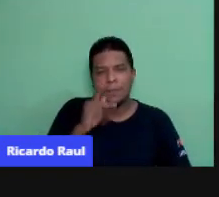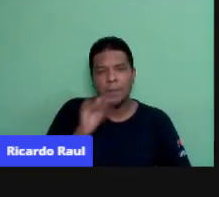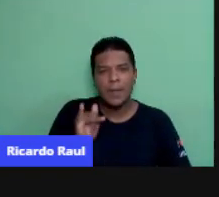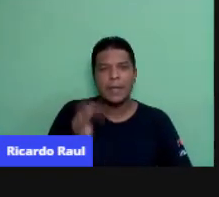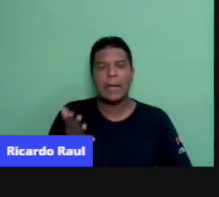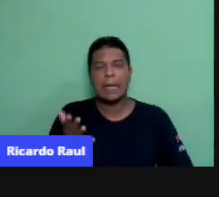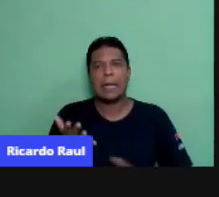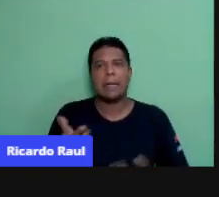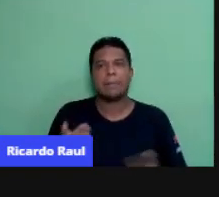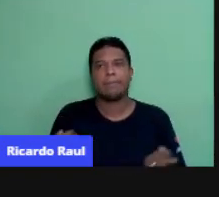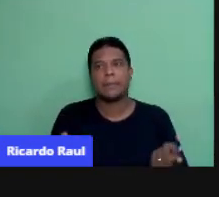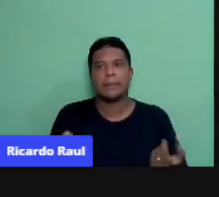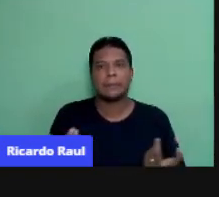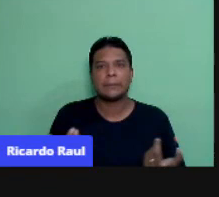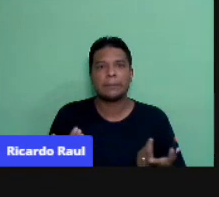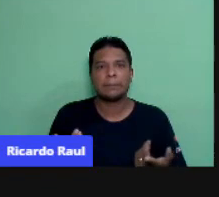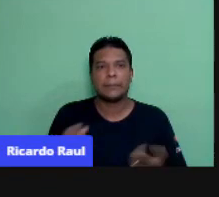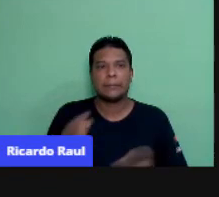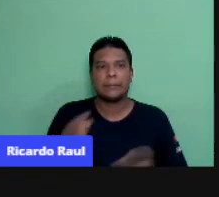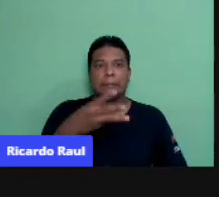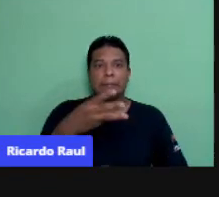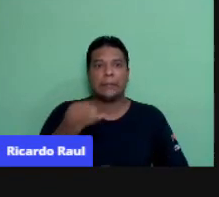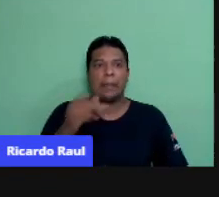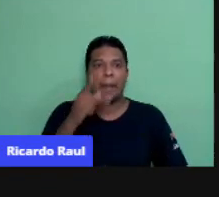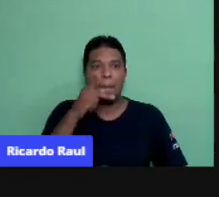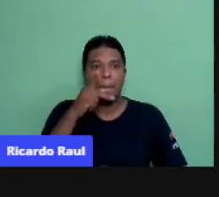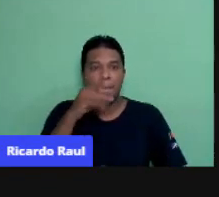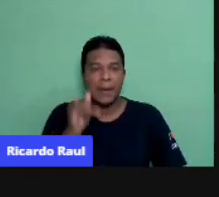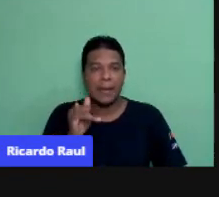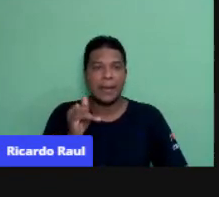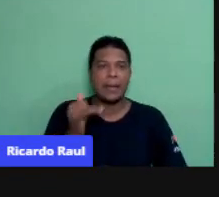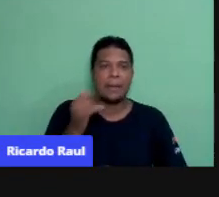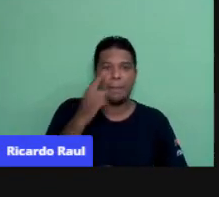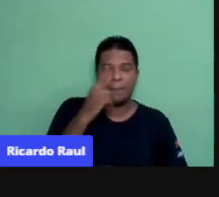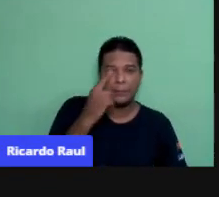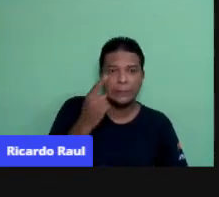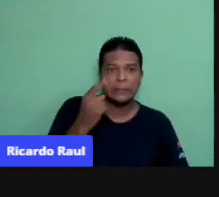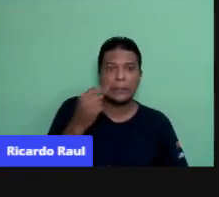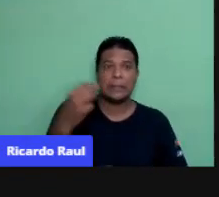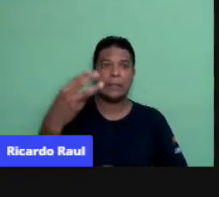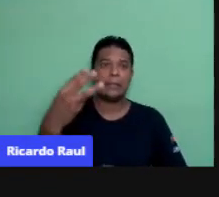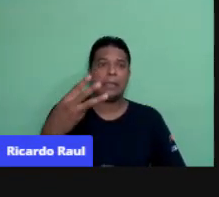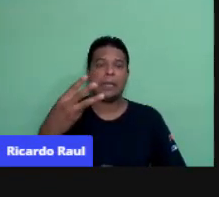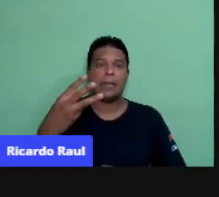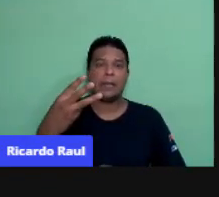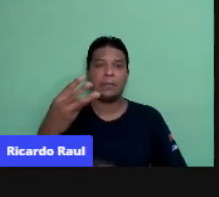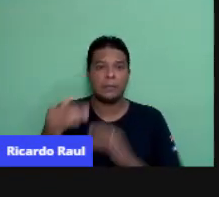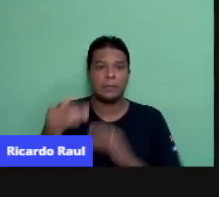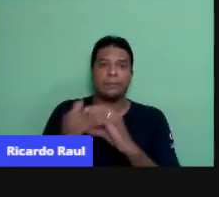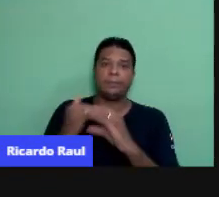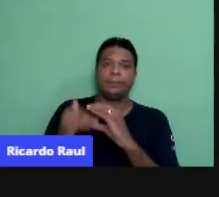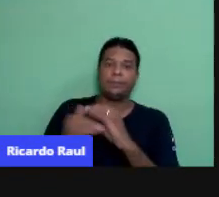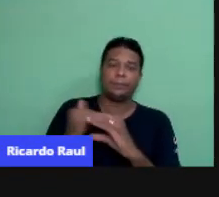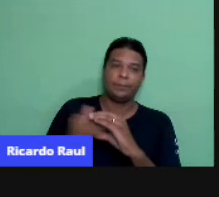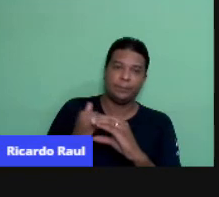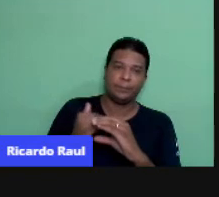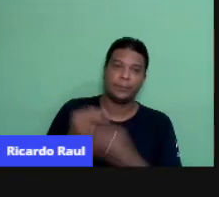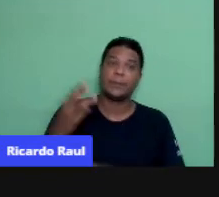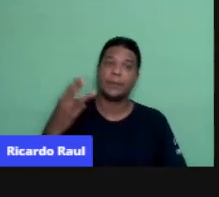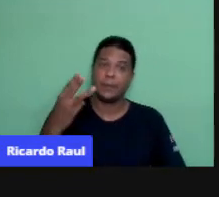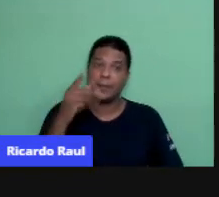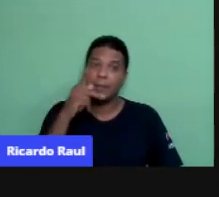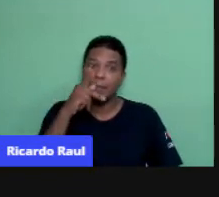gente que fala, mas de 30 pais que eu tenho, 3 me dá retorno. São 3 pais. Vamos